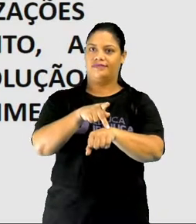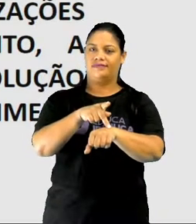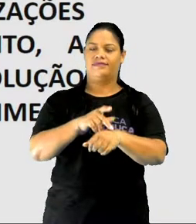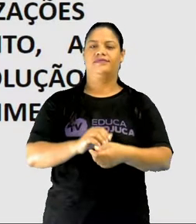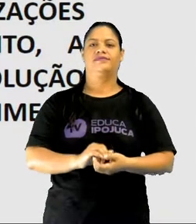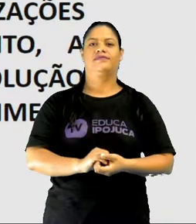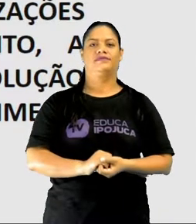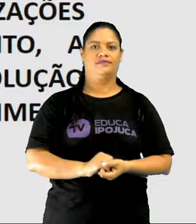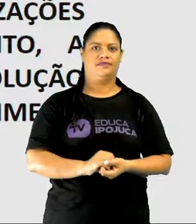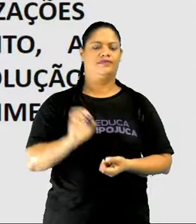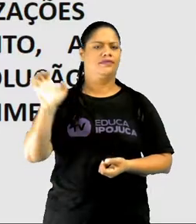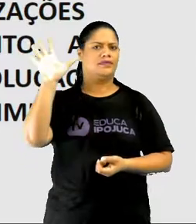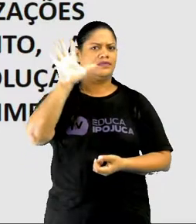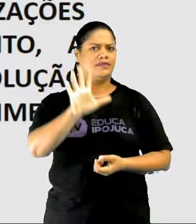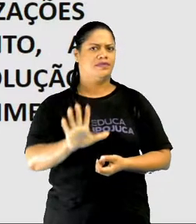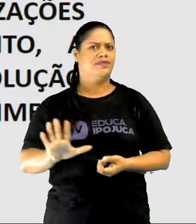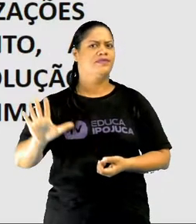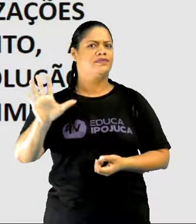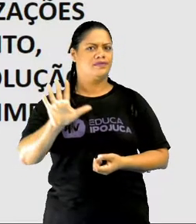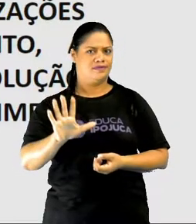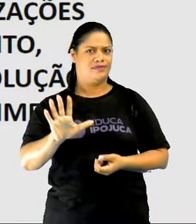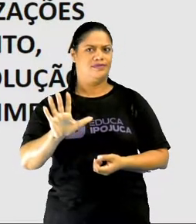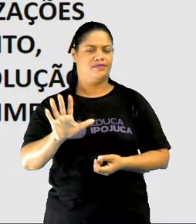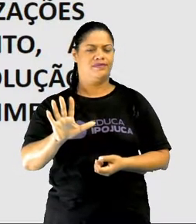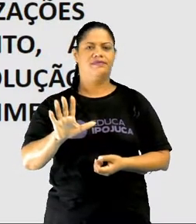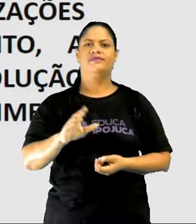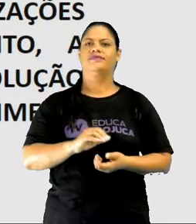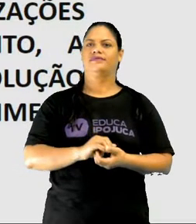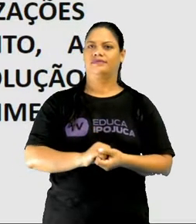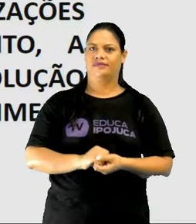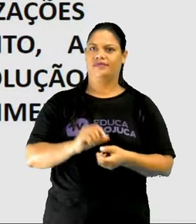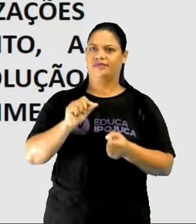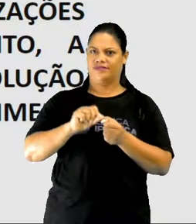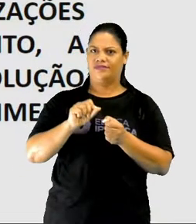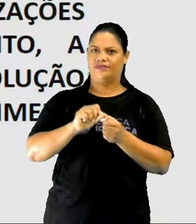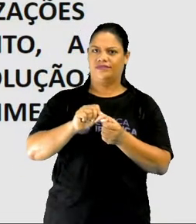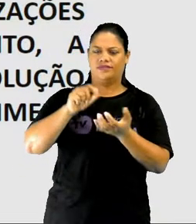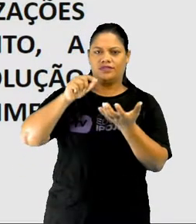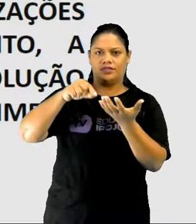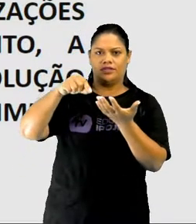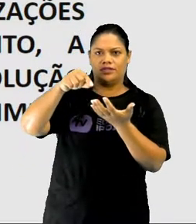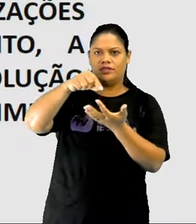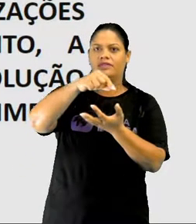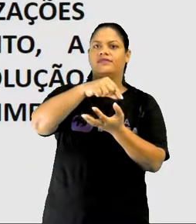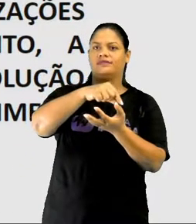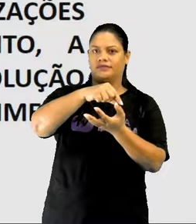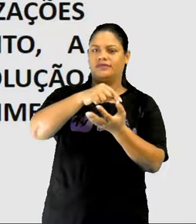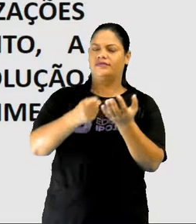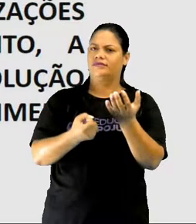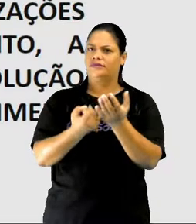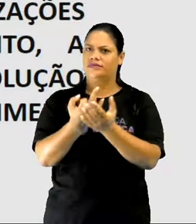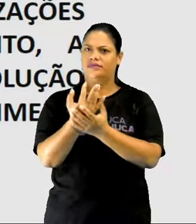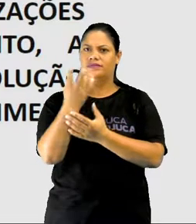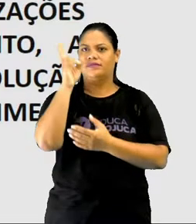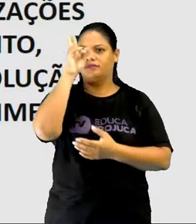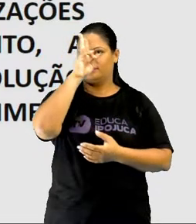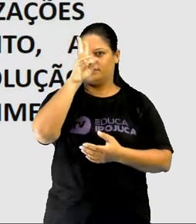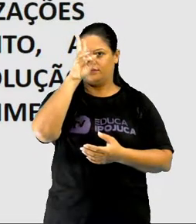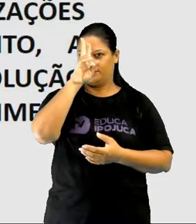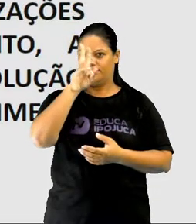A Europa se constituiu como continente em razão de acontecimentos históricos.